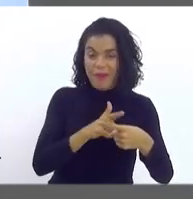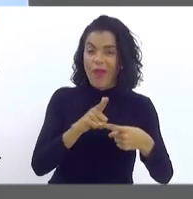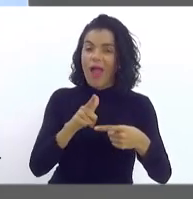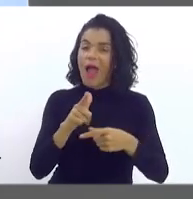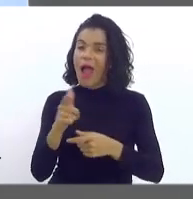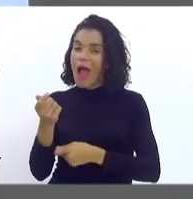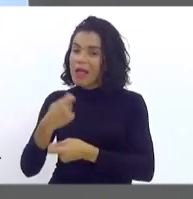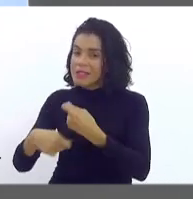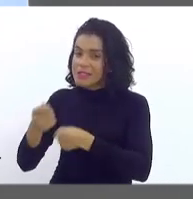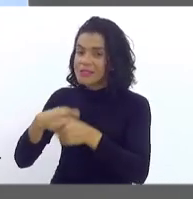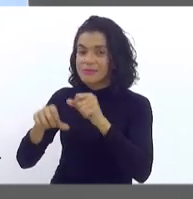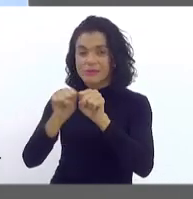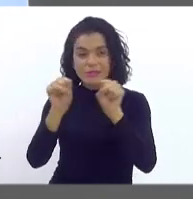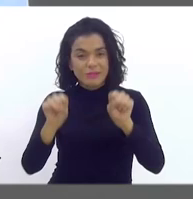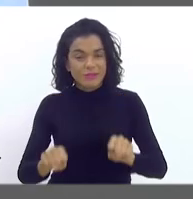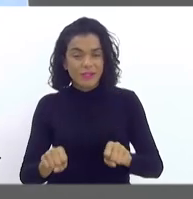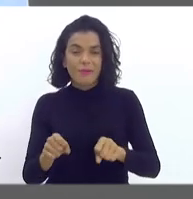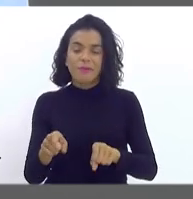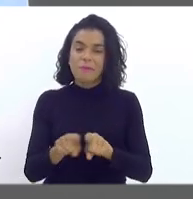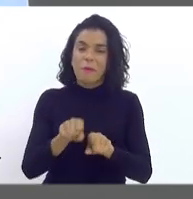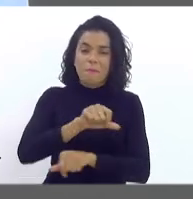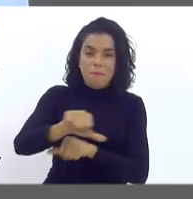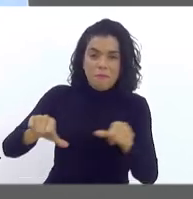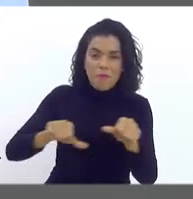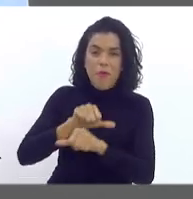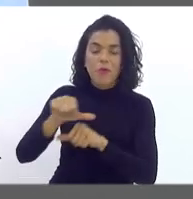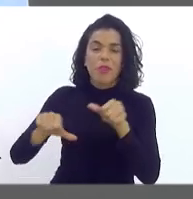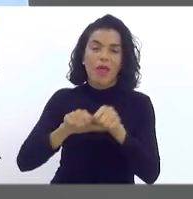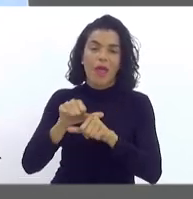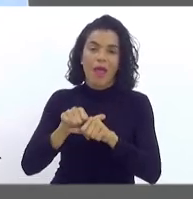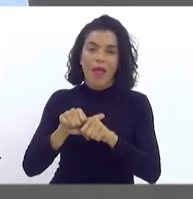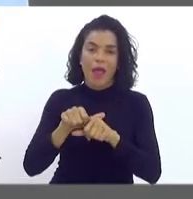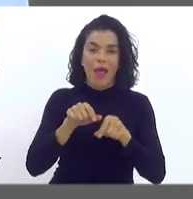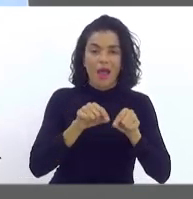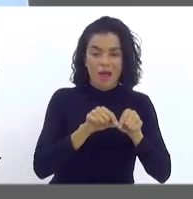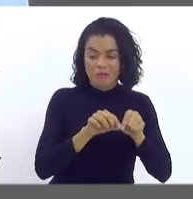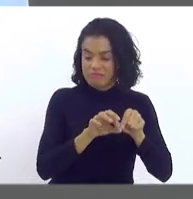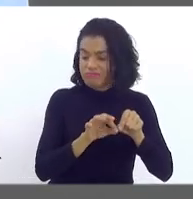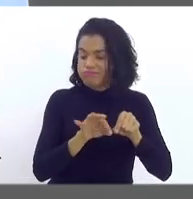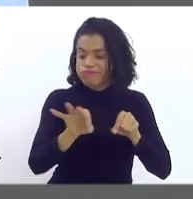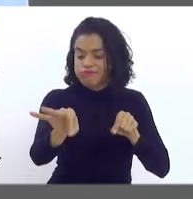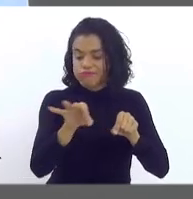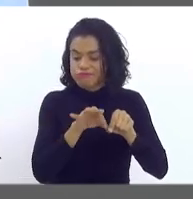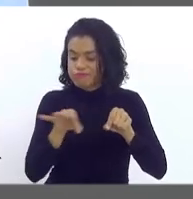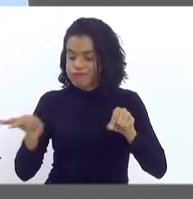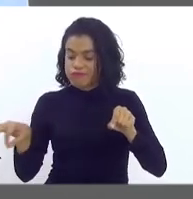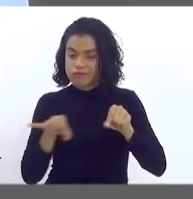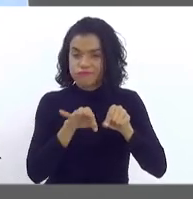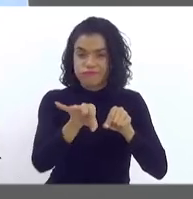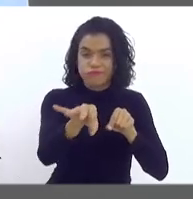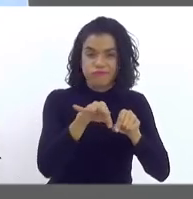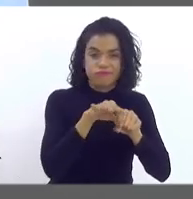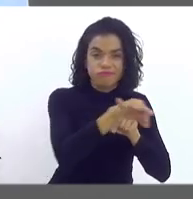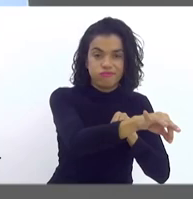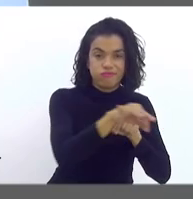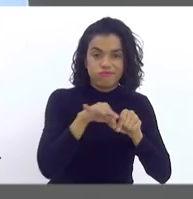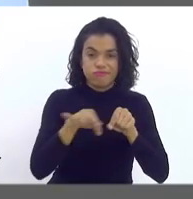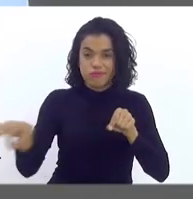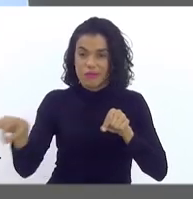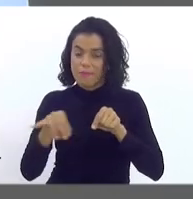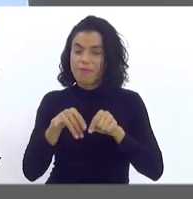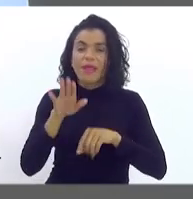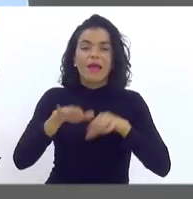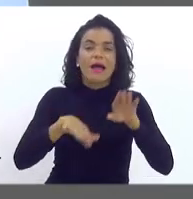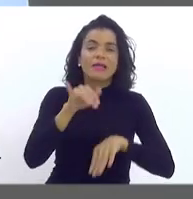nosso sistema, mudar o fluxo de rede para garantir que os fornecimentos de todos os clientes, em caso